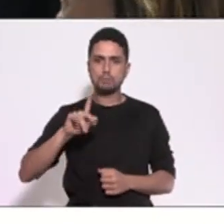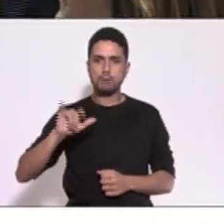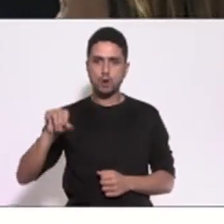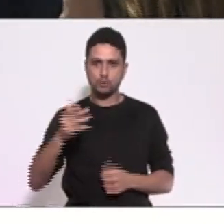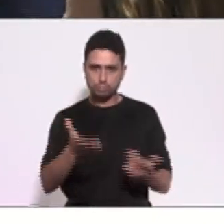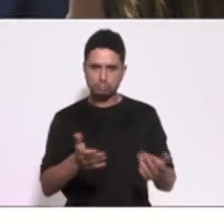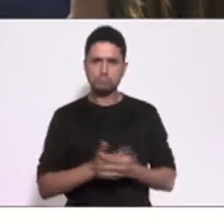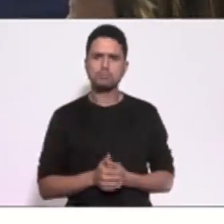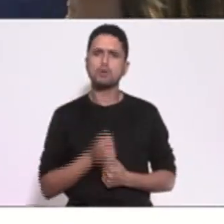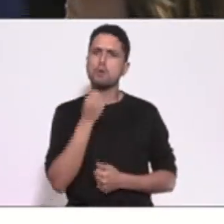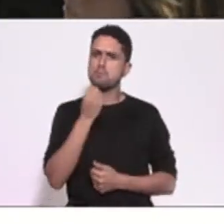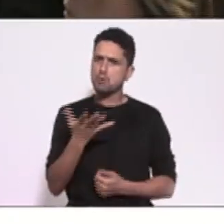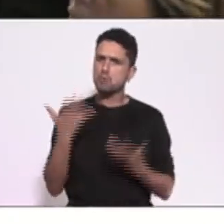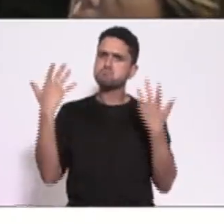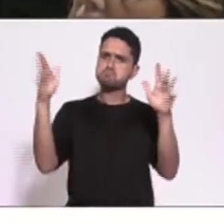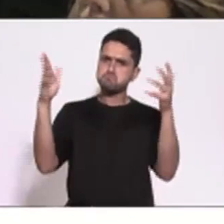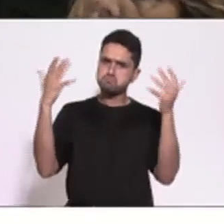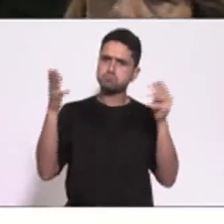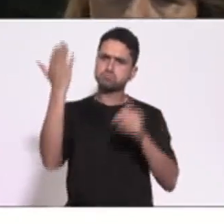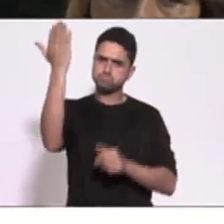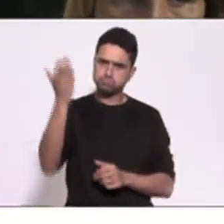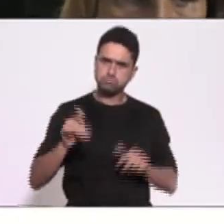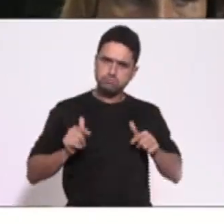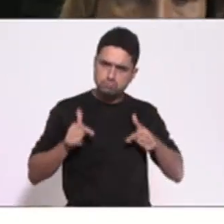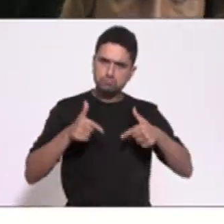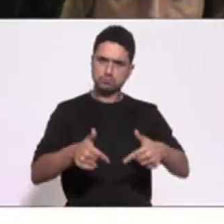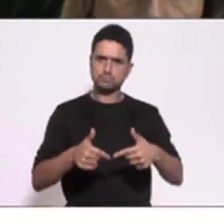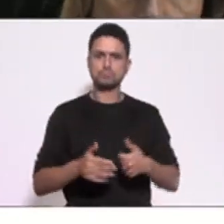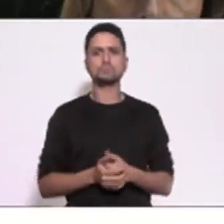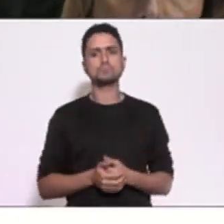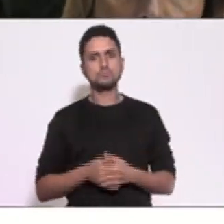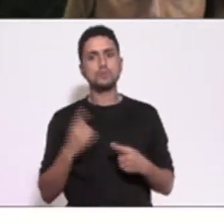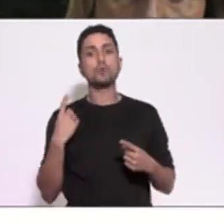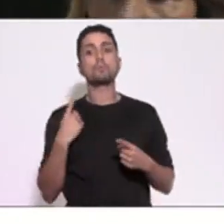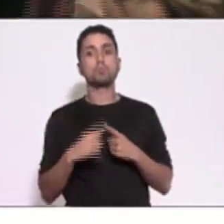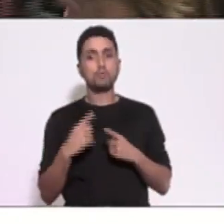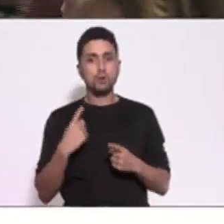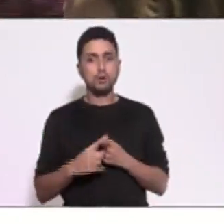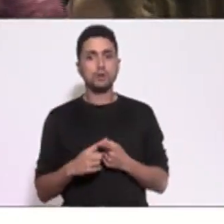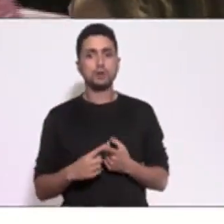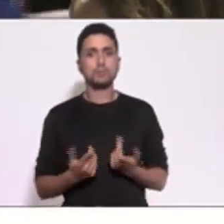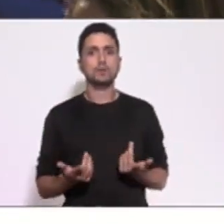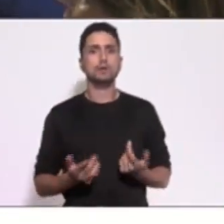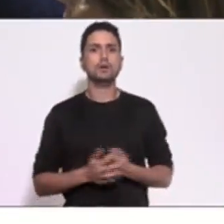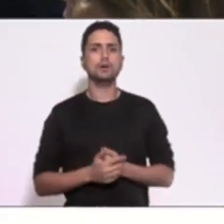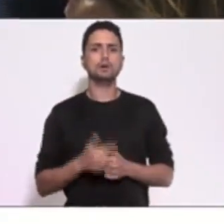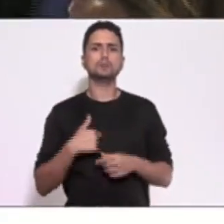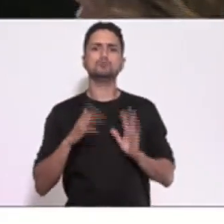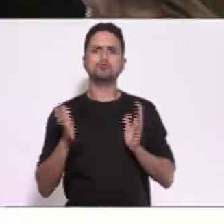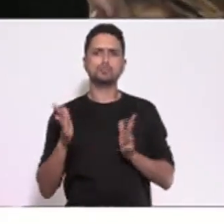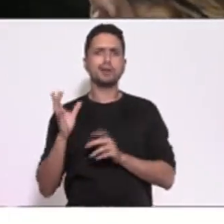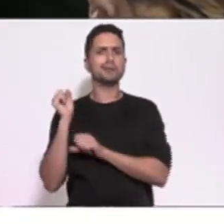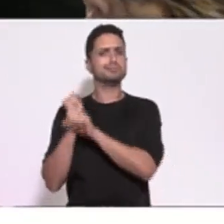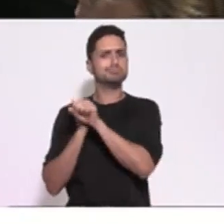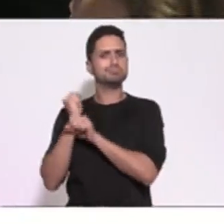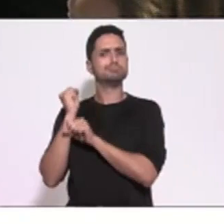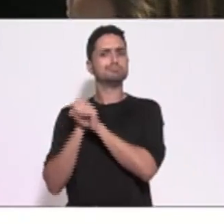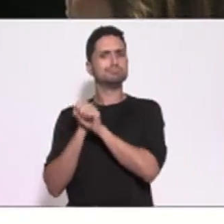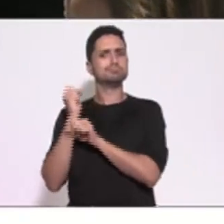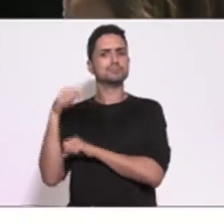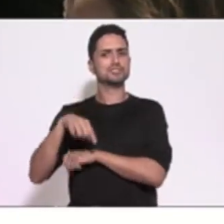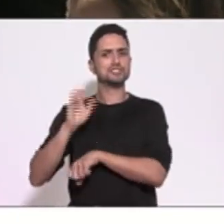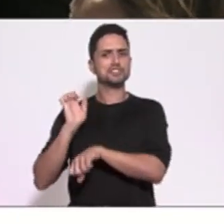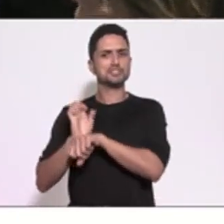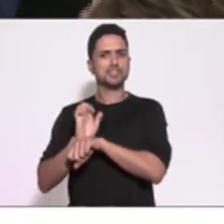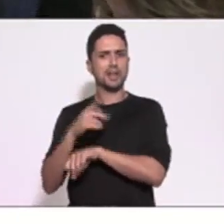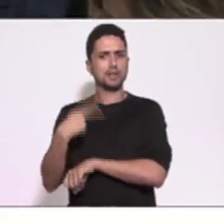a iniciativa de Vossa Excelência, porque já há algumas décadas o Estado